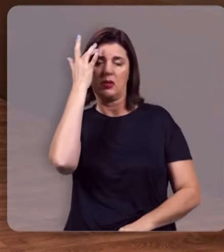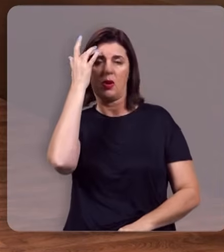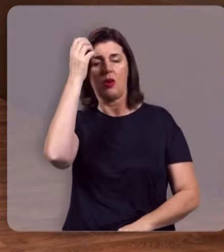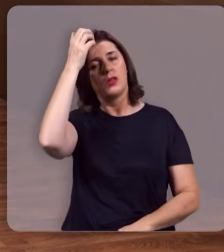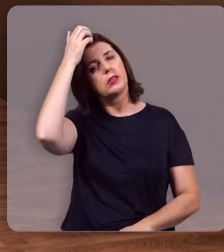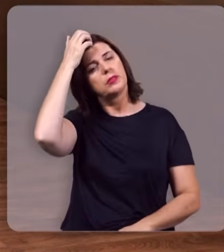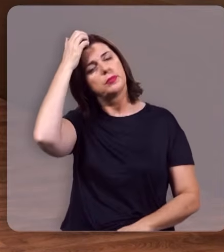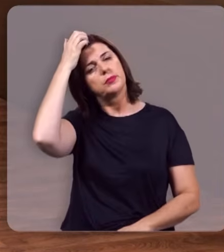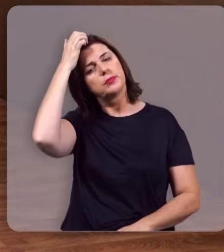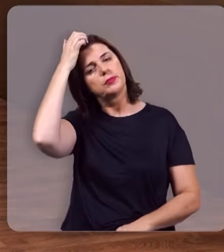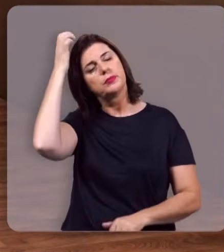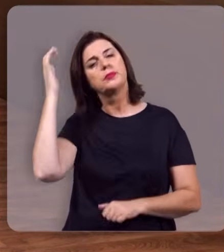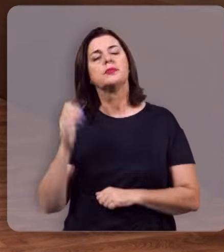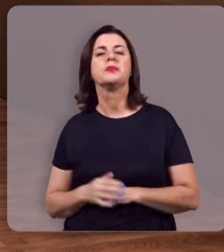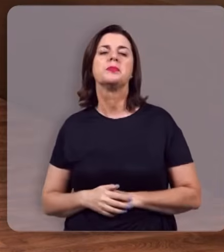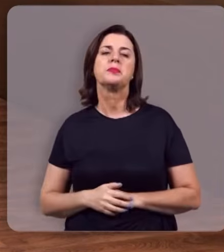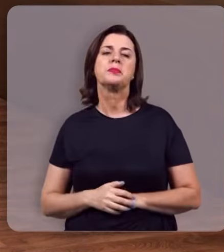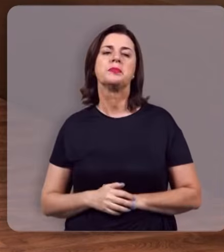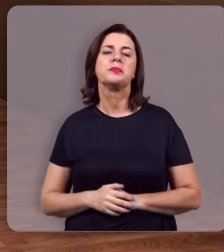morte mais dolorosa,